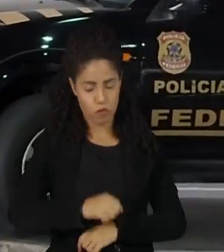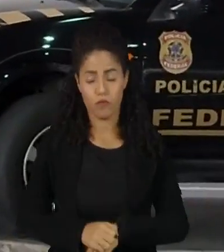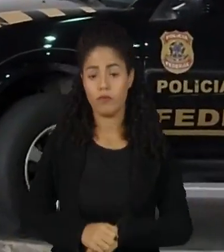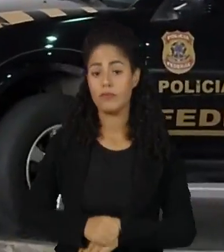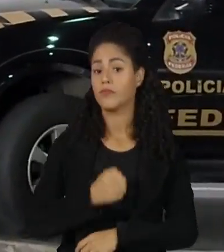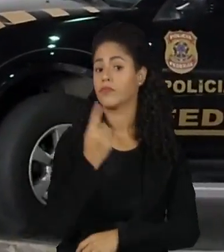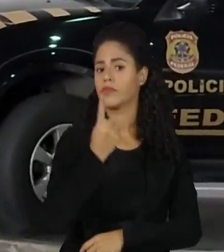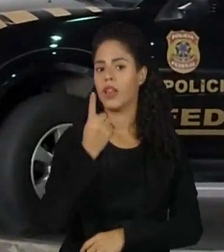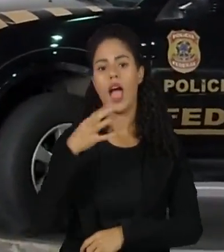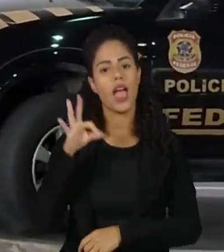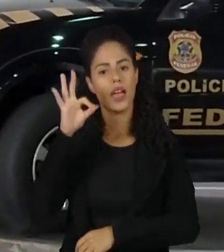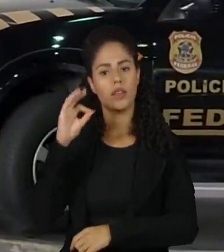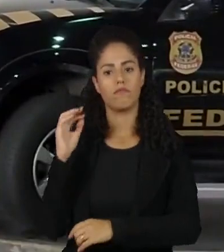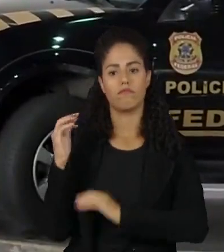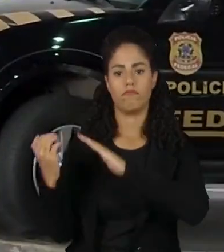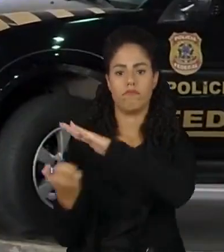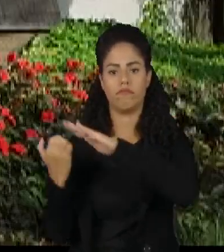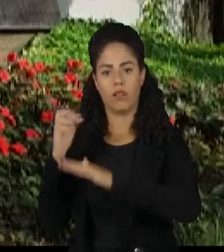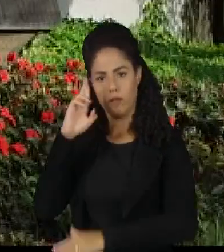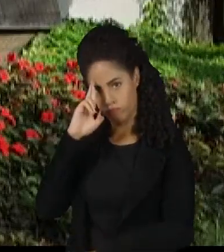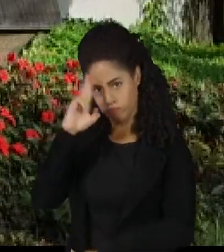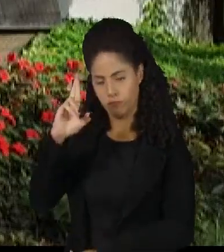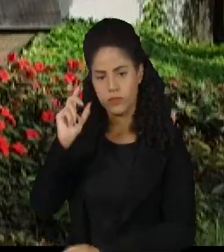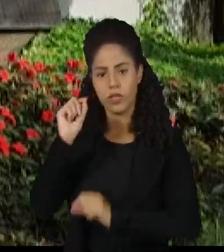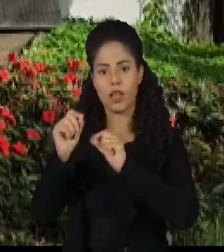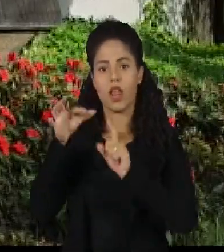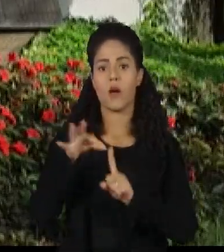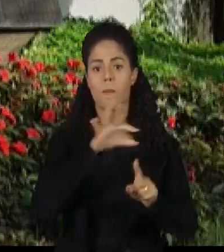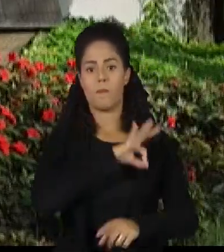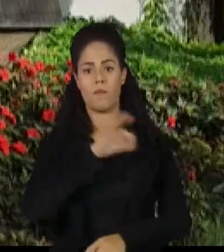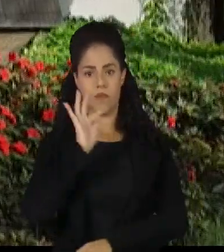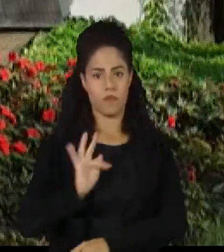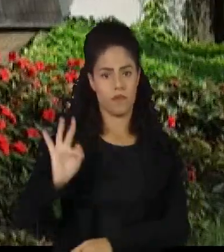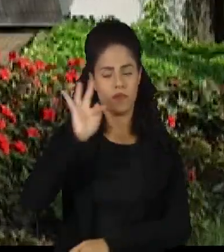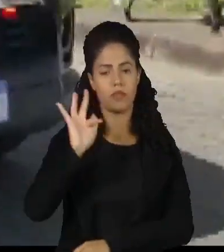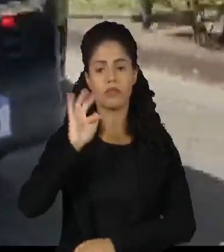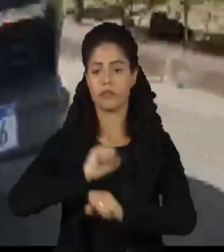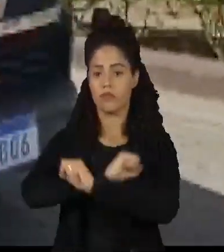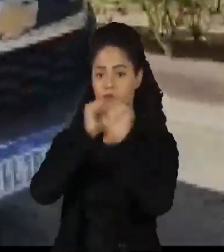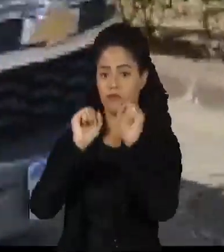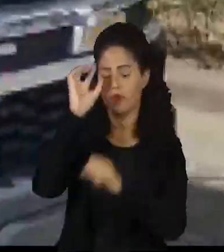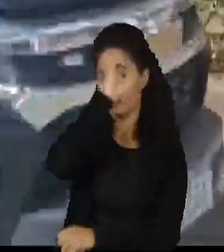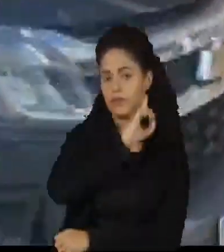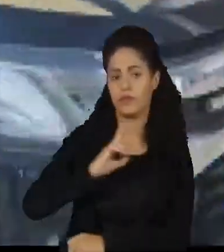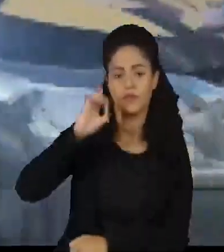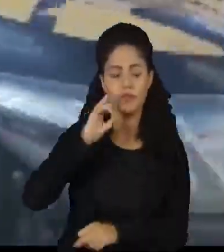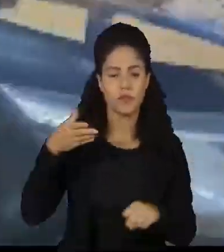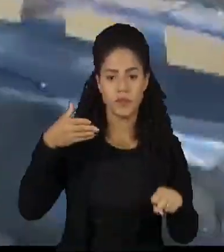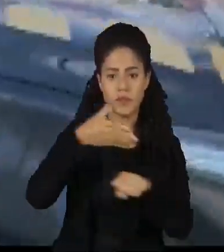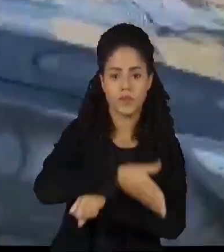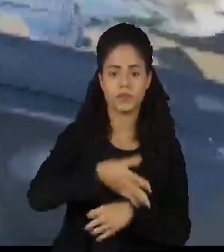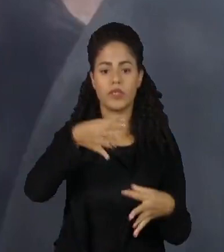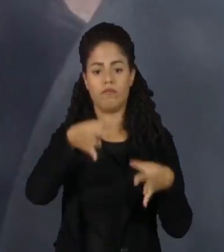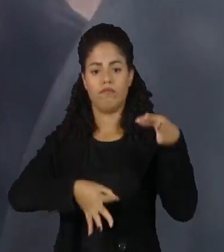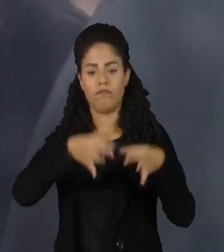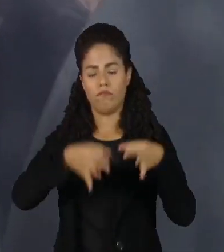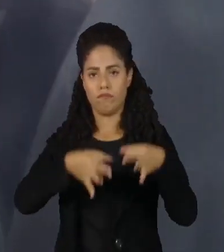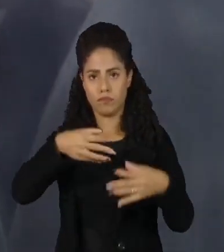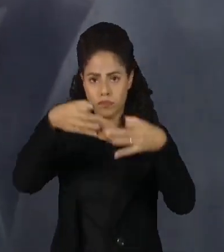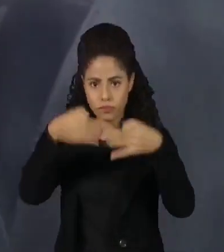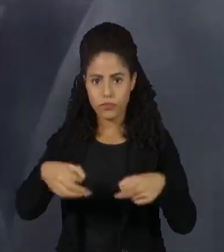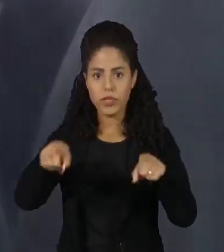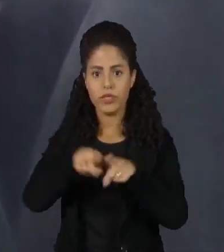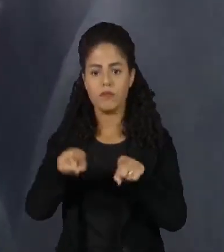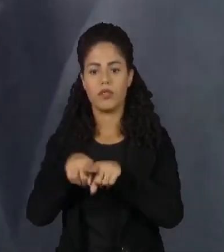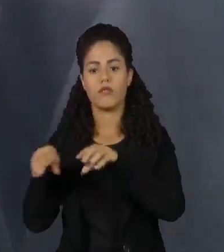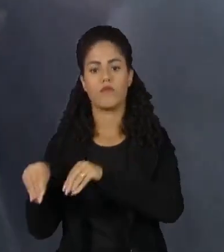o empresário foi levado para Superintendência da Polícia Federal na manhã de domingo participou de audiência de Custódia e foi